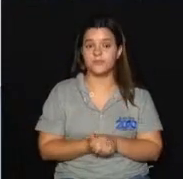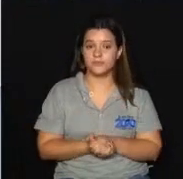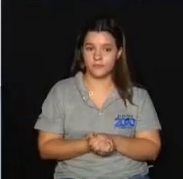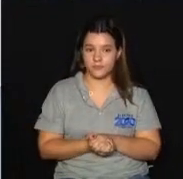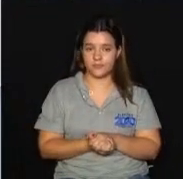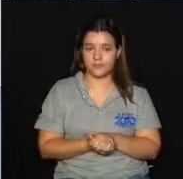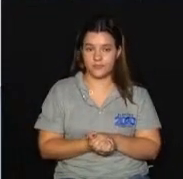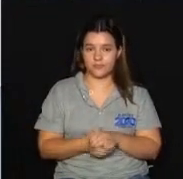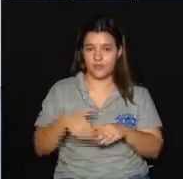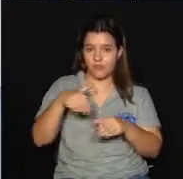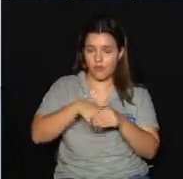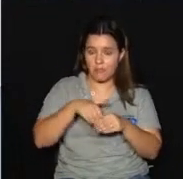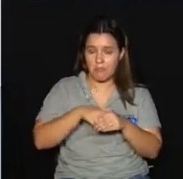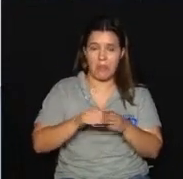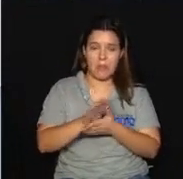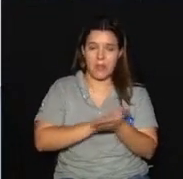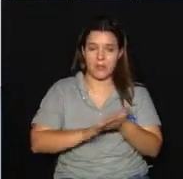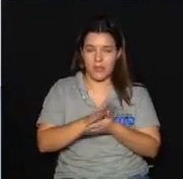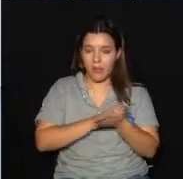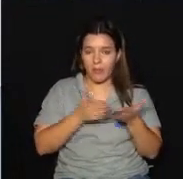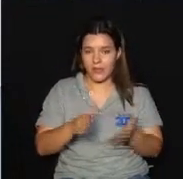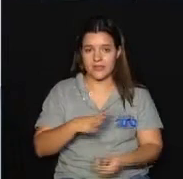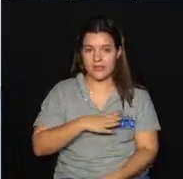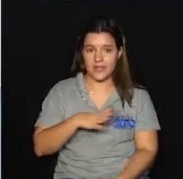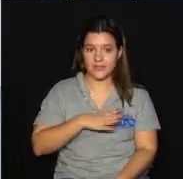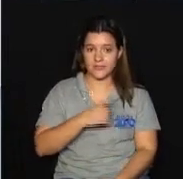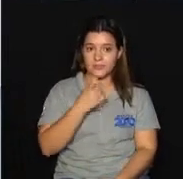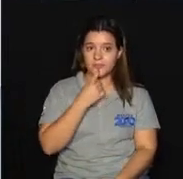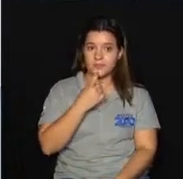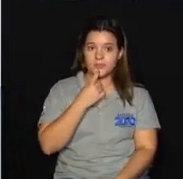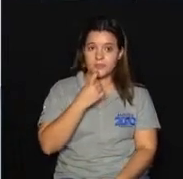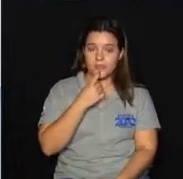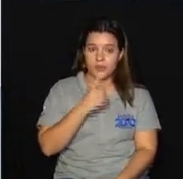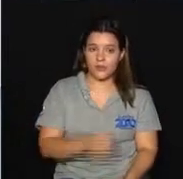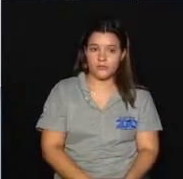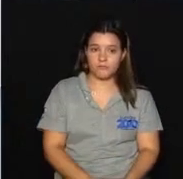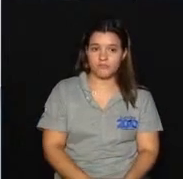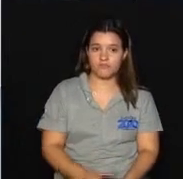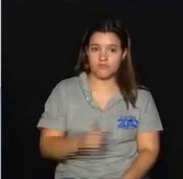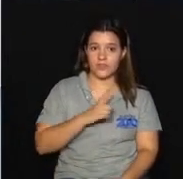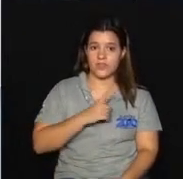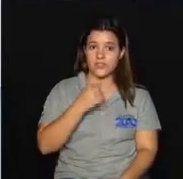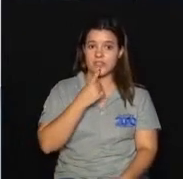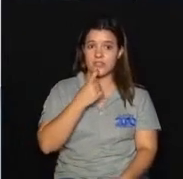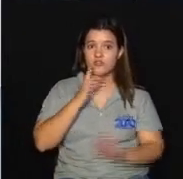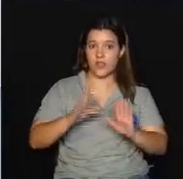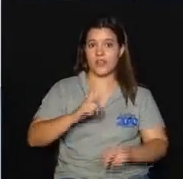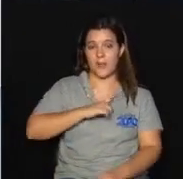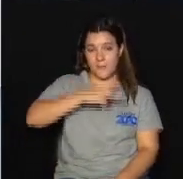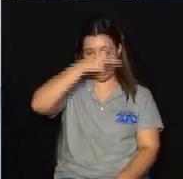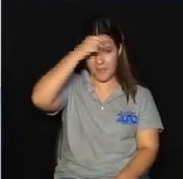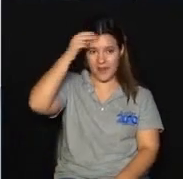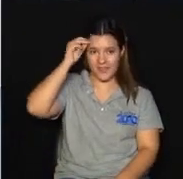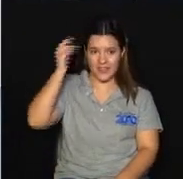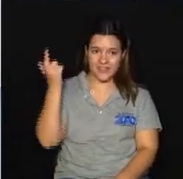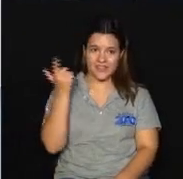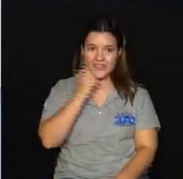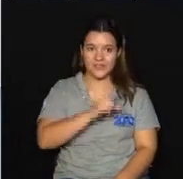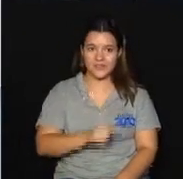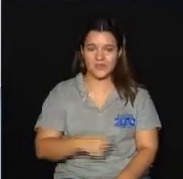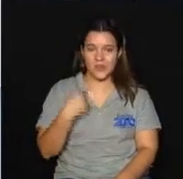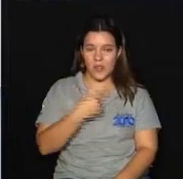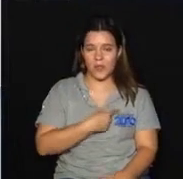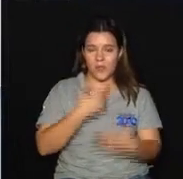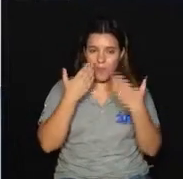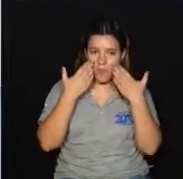20,37% de votos nulos na cidade de Campinas. Tem cidade que já tem prefeito eleito, então vamos dar um